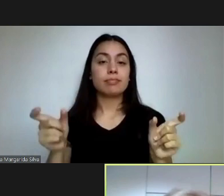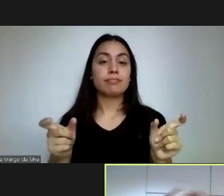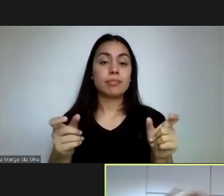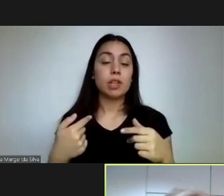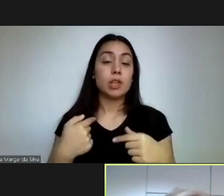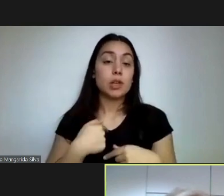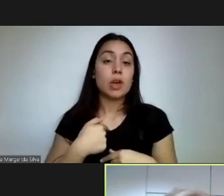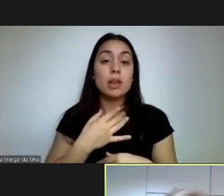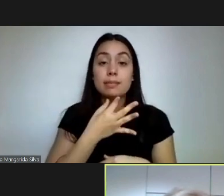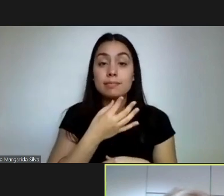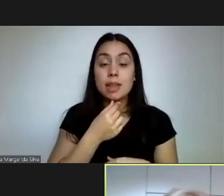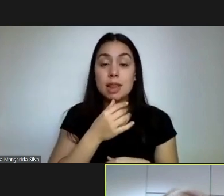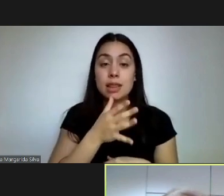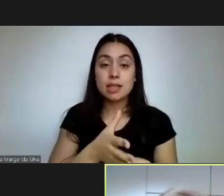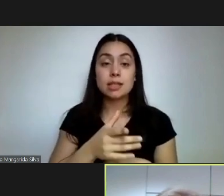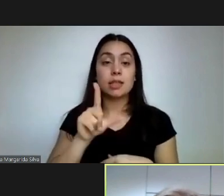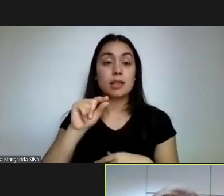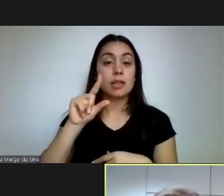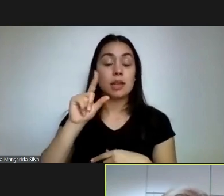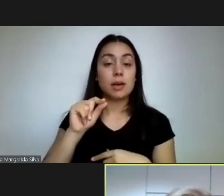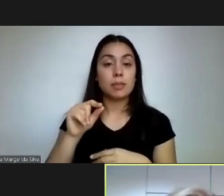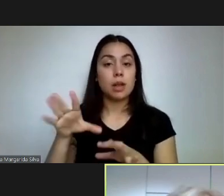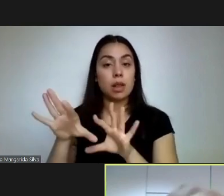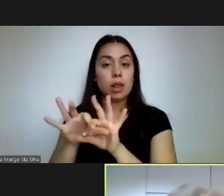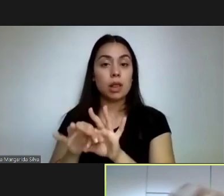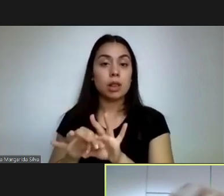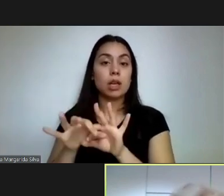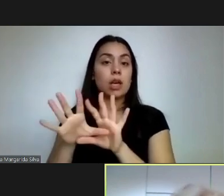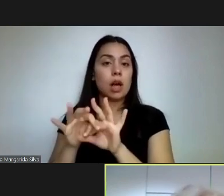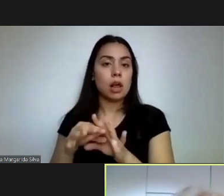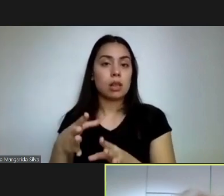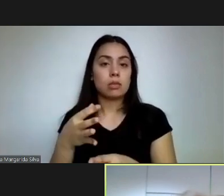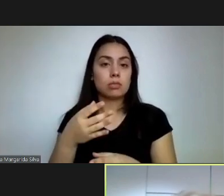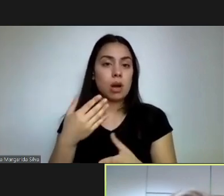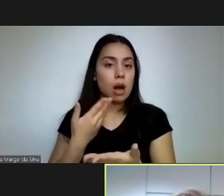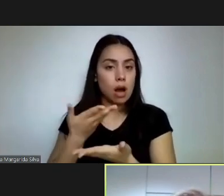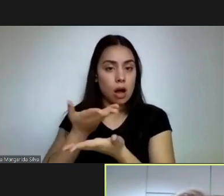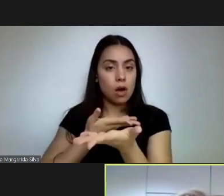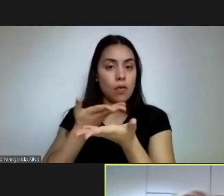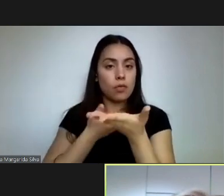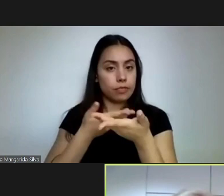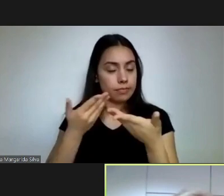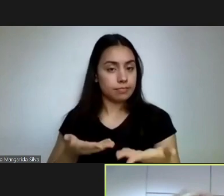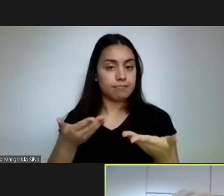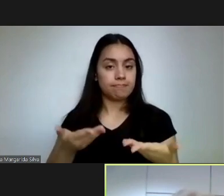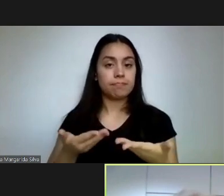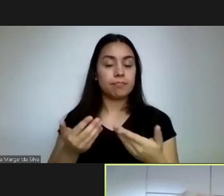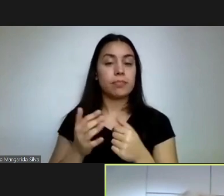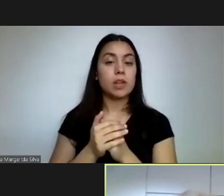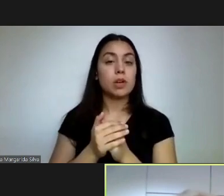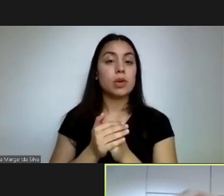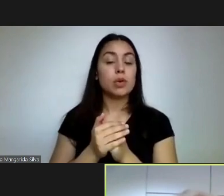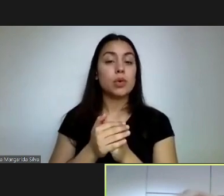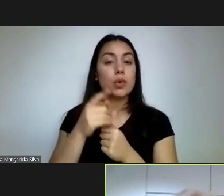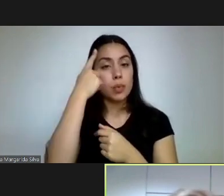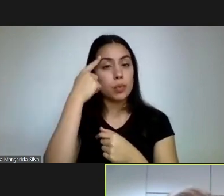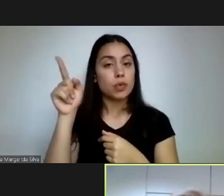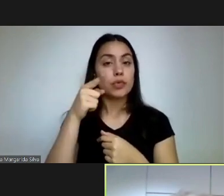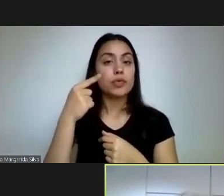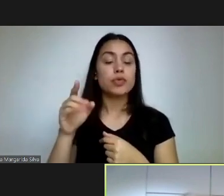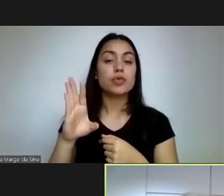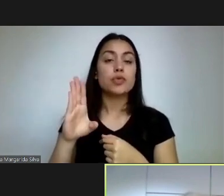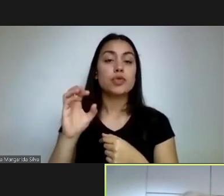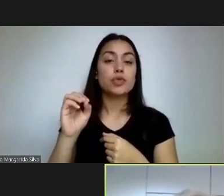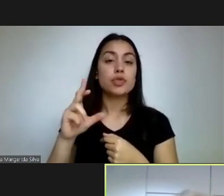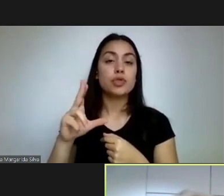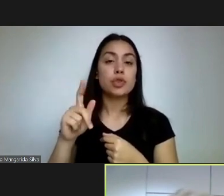na sequência do que a Inês disse e a Ana Raquel e até a Luísa, dizia o professor Jorge Fala no outro dia que nós não falamos de